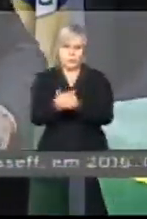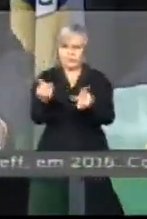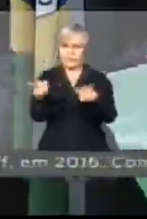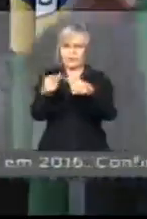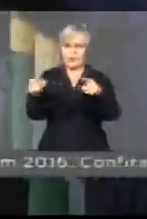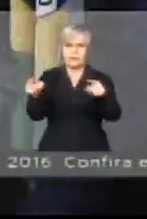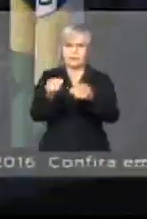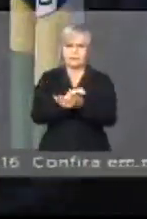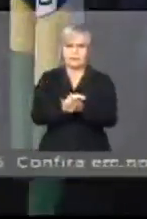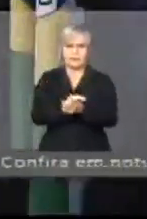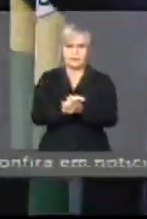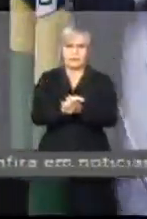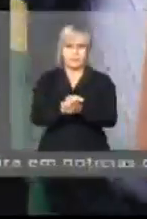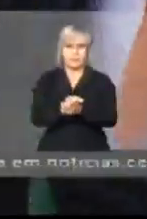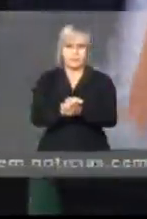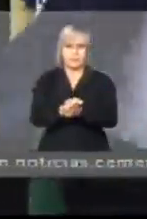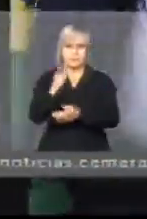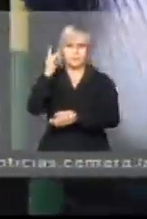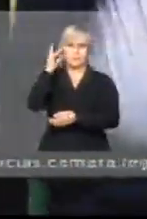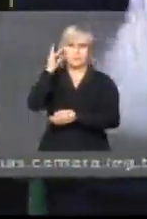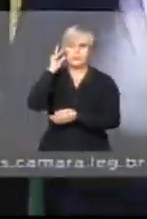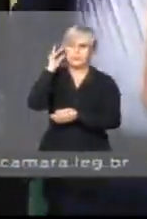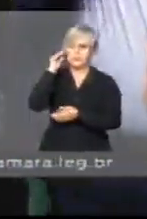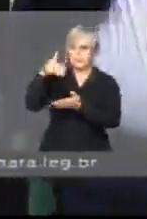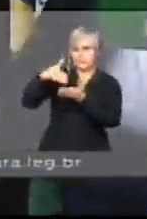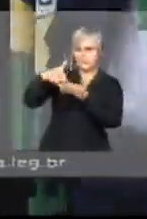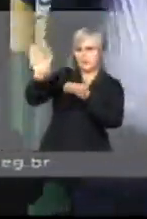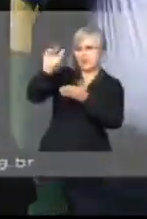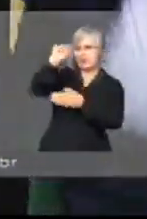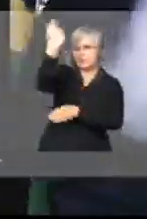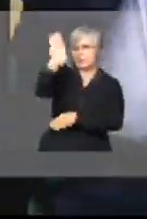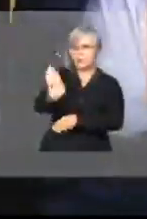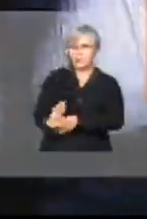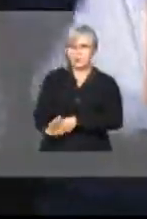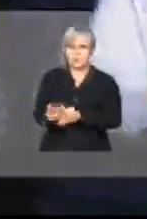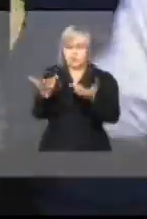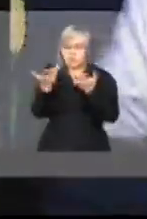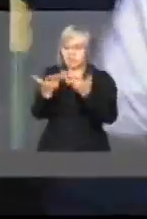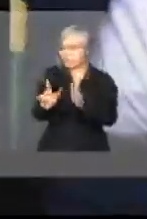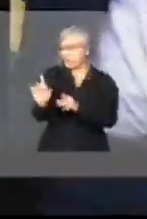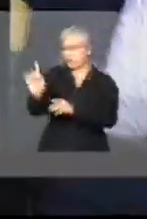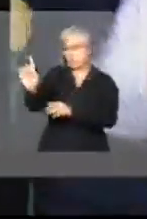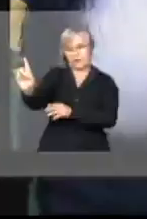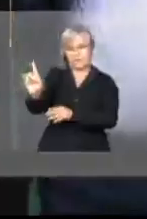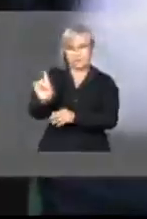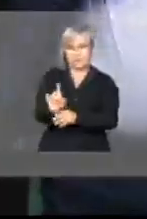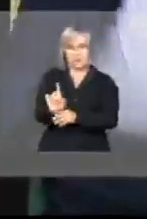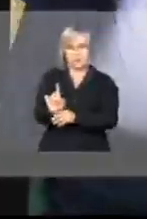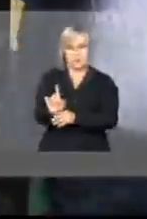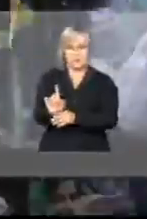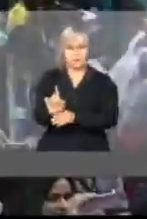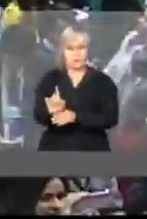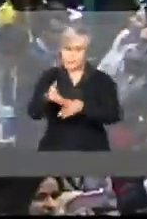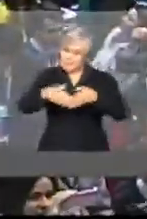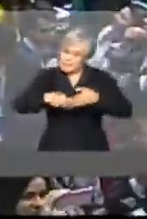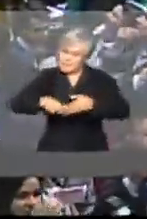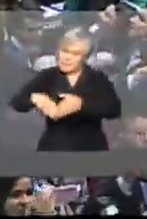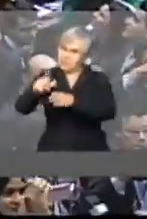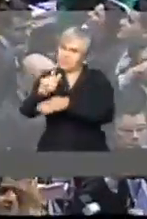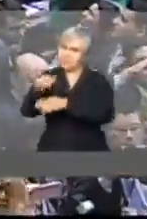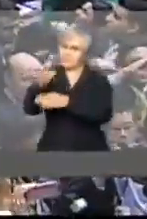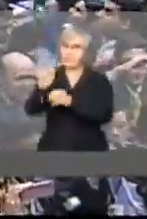ó. Dilma, vai embora que o Brasil não quer você. E leve o